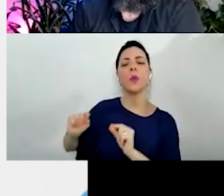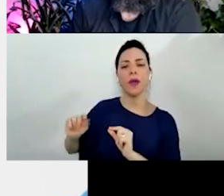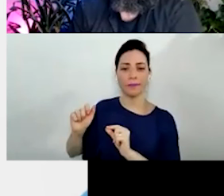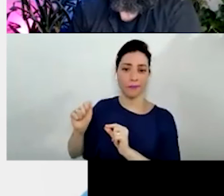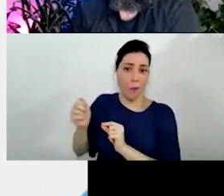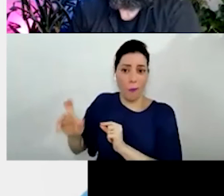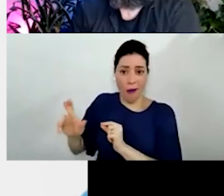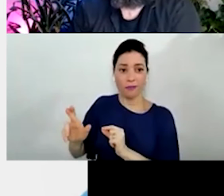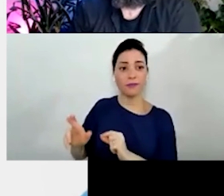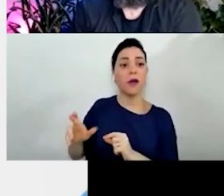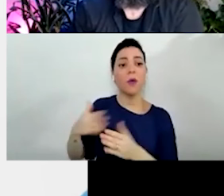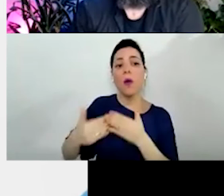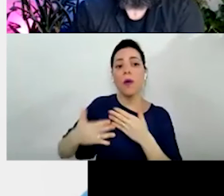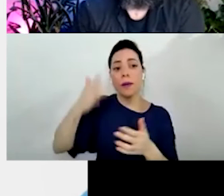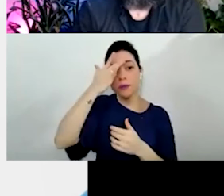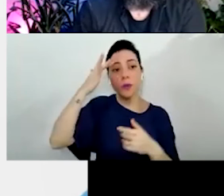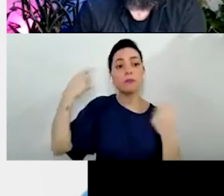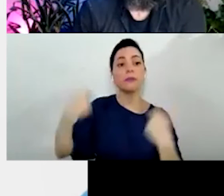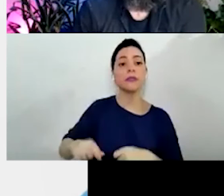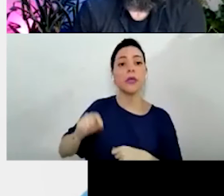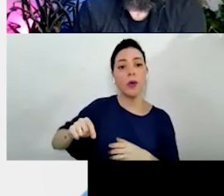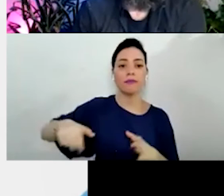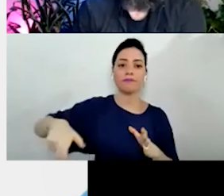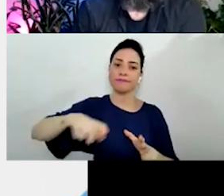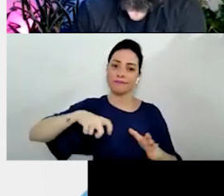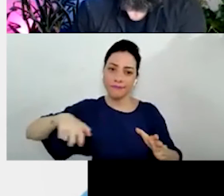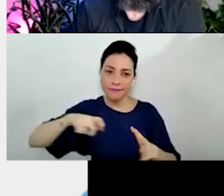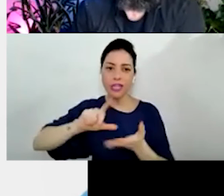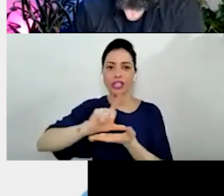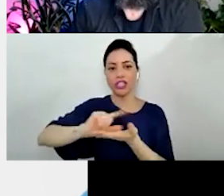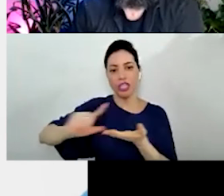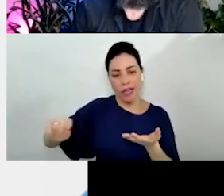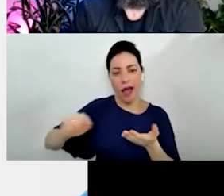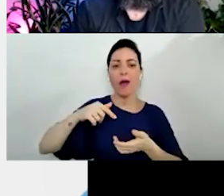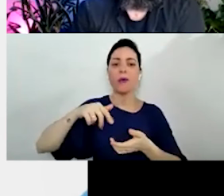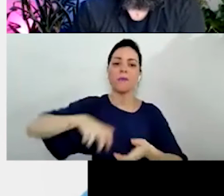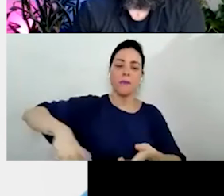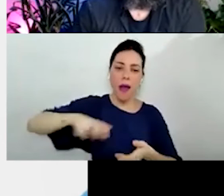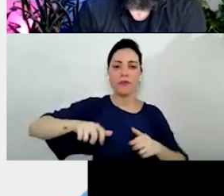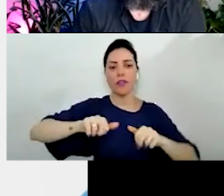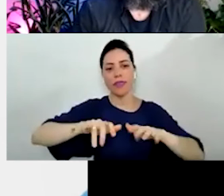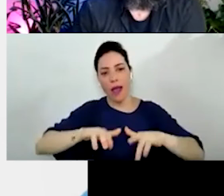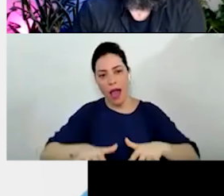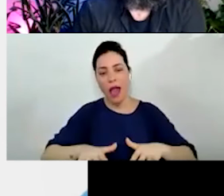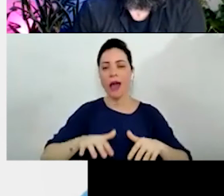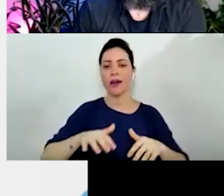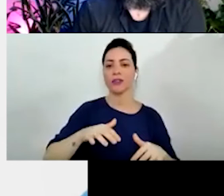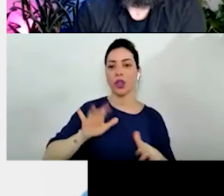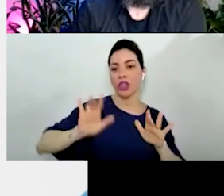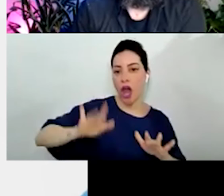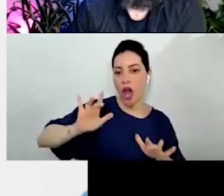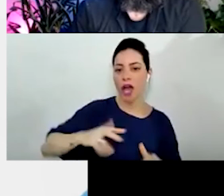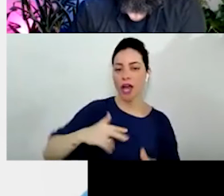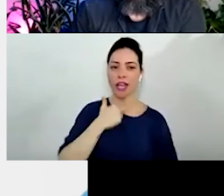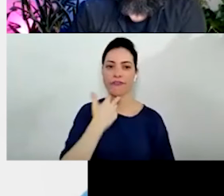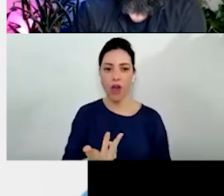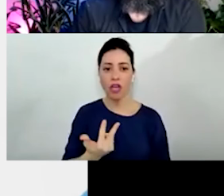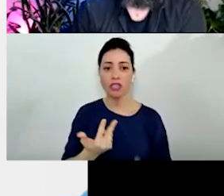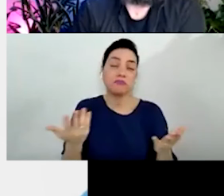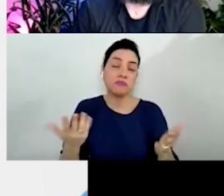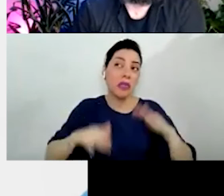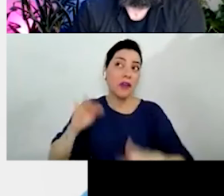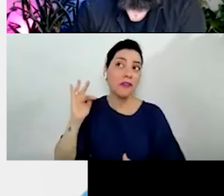produto digital precisa ser operável por Mouse por teclado por toque ou voz em algum momento futuro porque não também através da